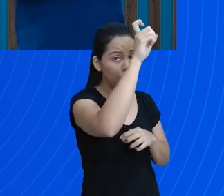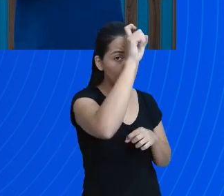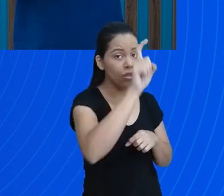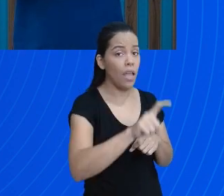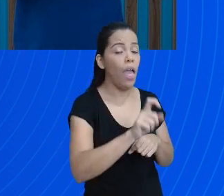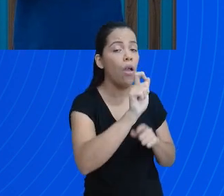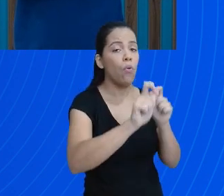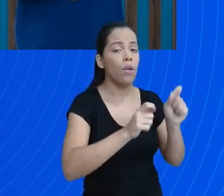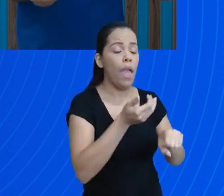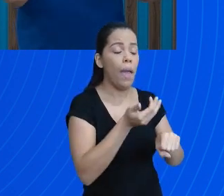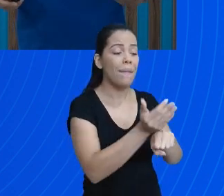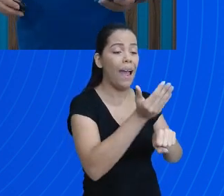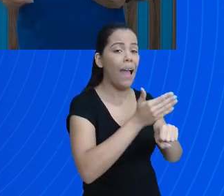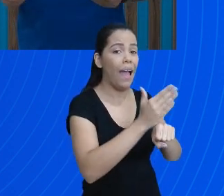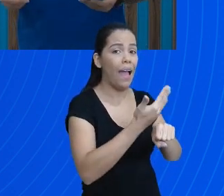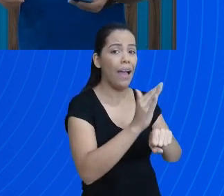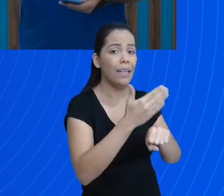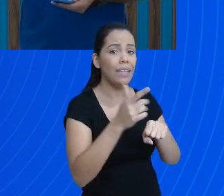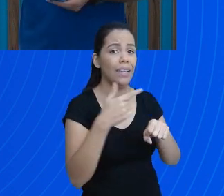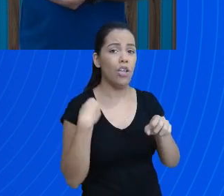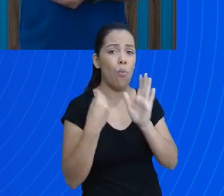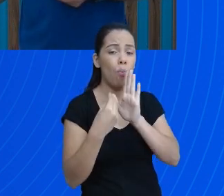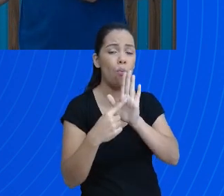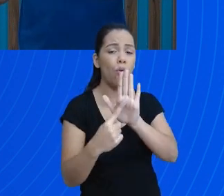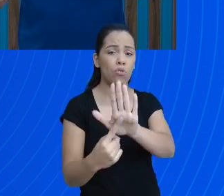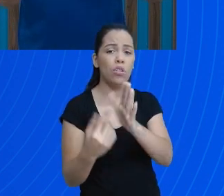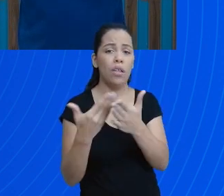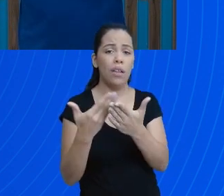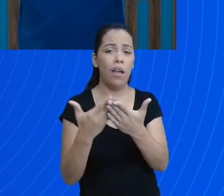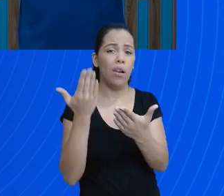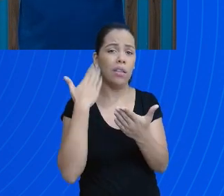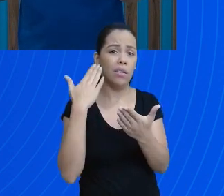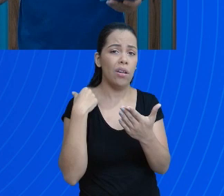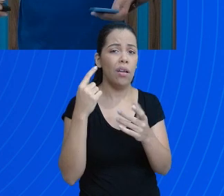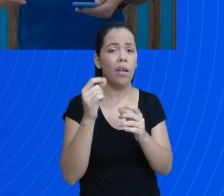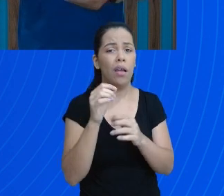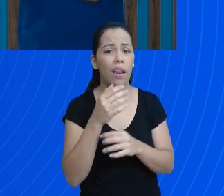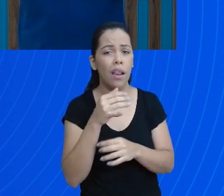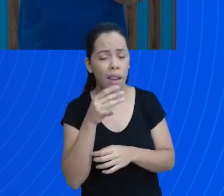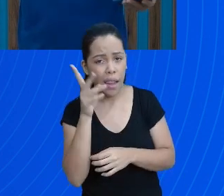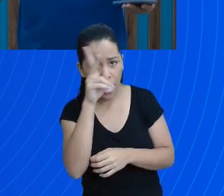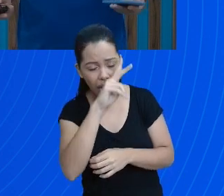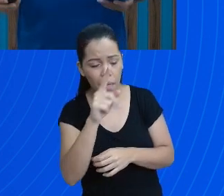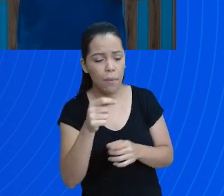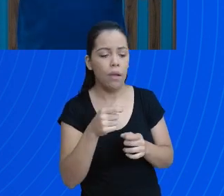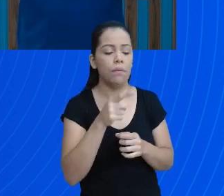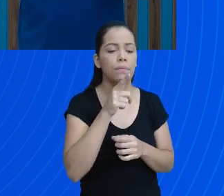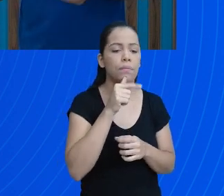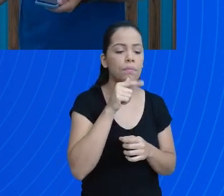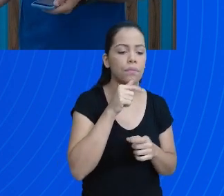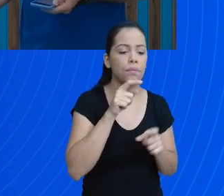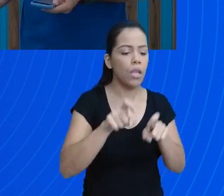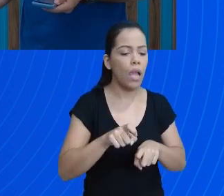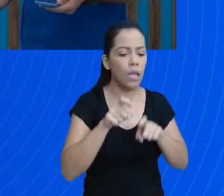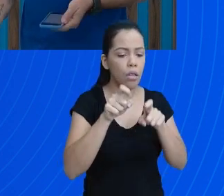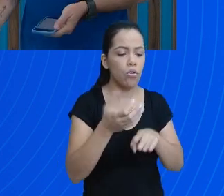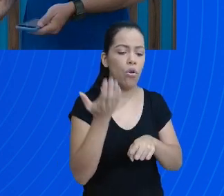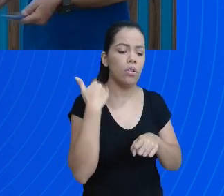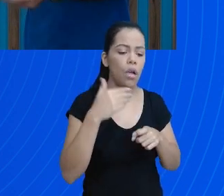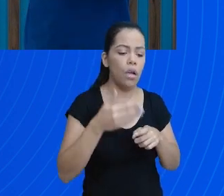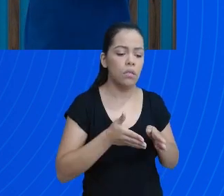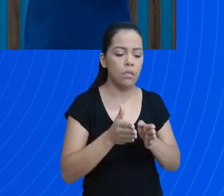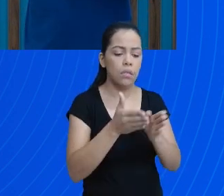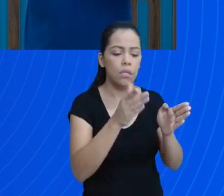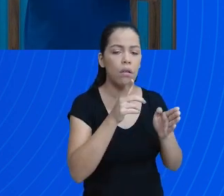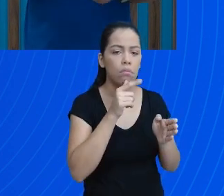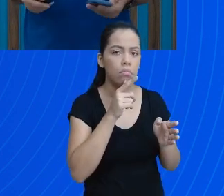que eu trouxe na aula anterior, aquela ideia de você medir as margens do rio Nilo para aqueles agricultores daquela época, né? E